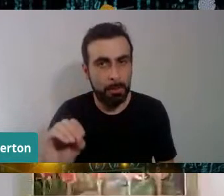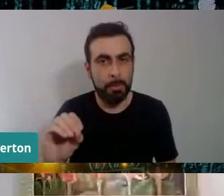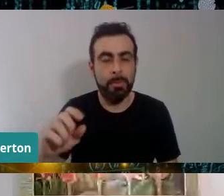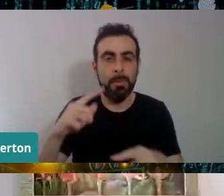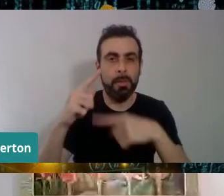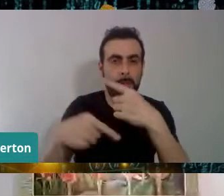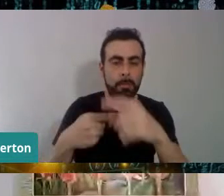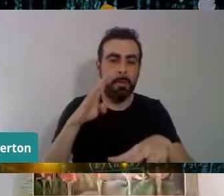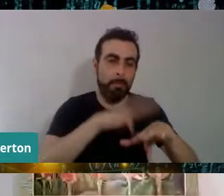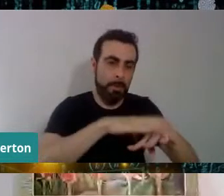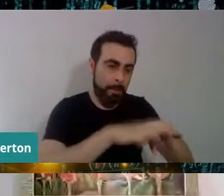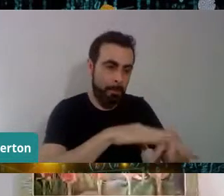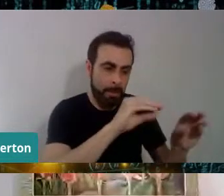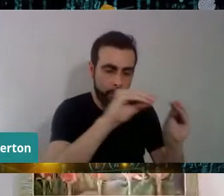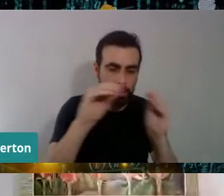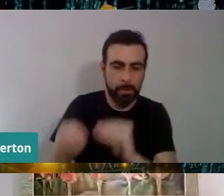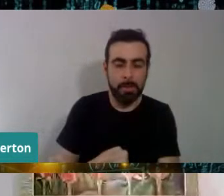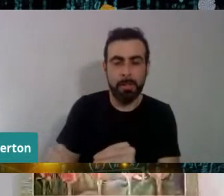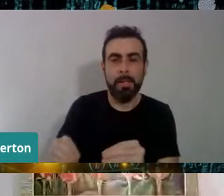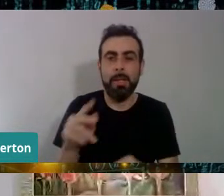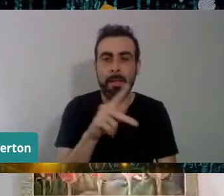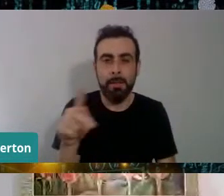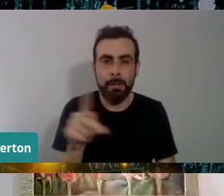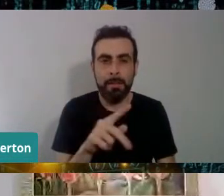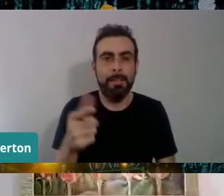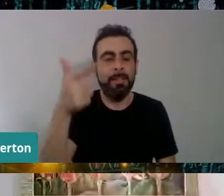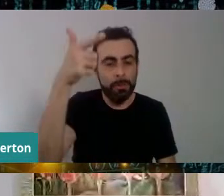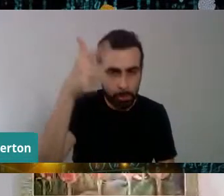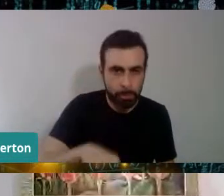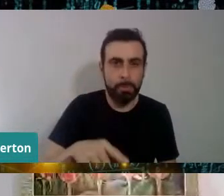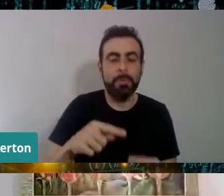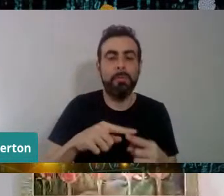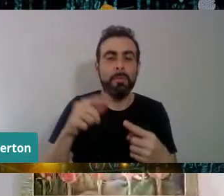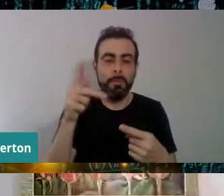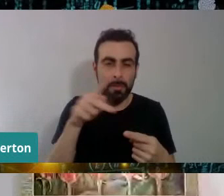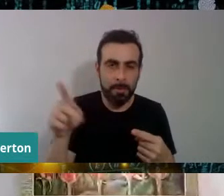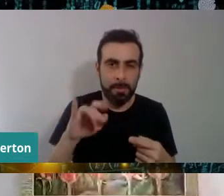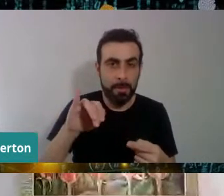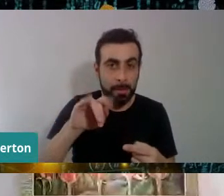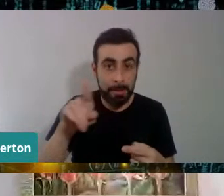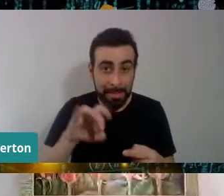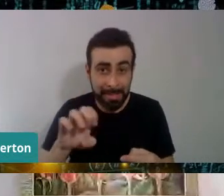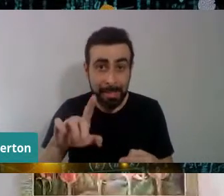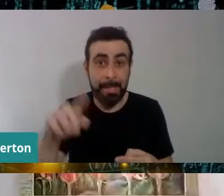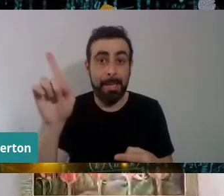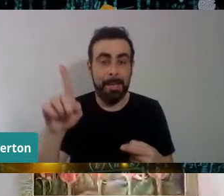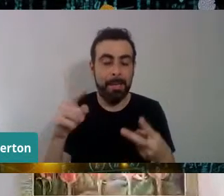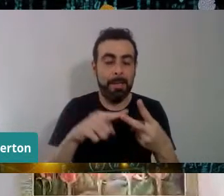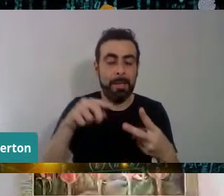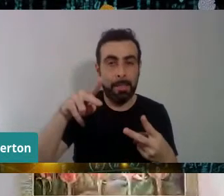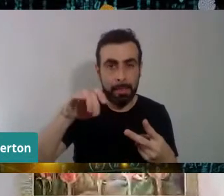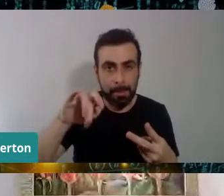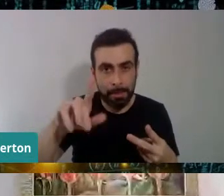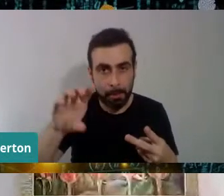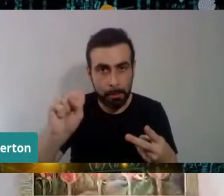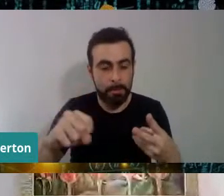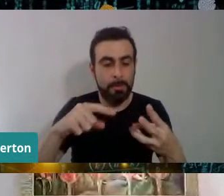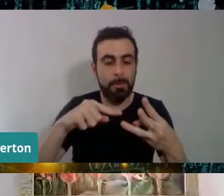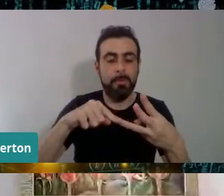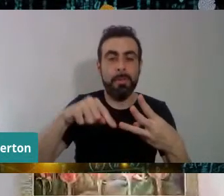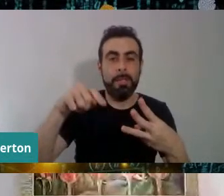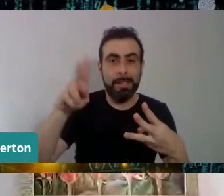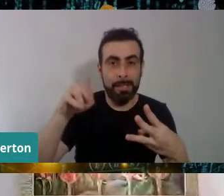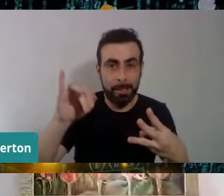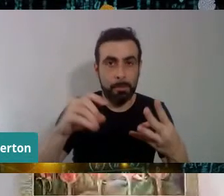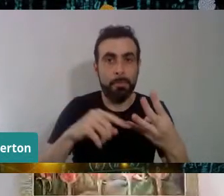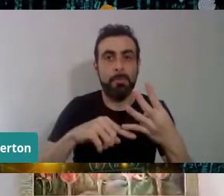de Matemática, aí tive aula novamente, aí tive o professor Zé Carlos, o professor Nelson, o professor Kiko, o professor Koga,